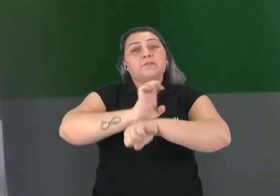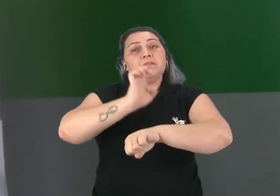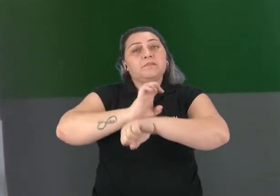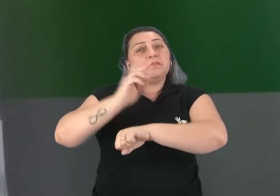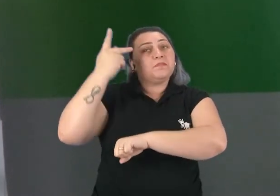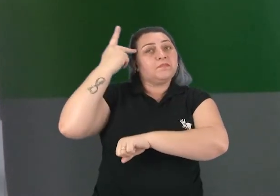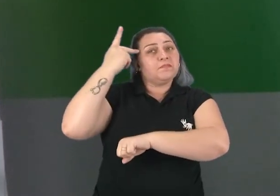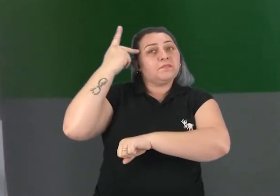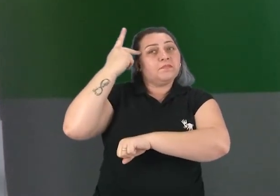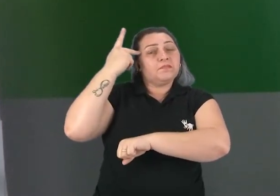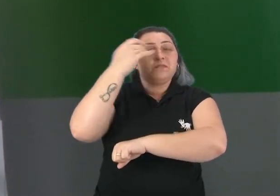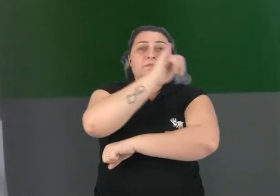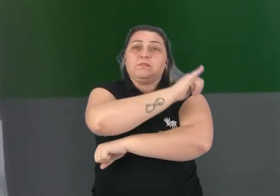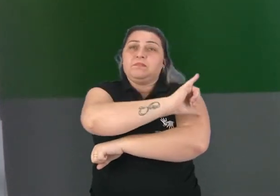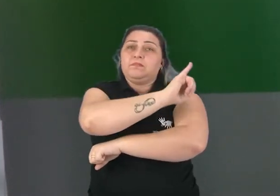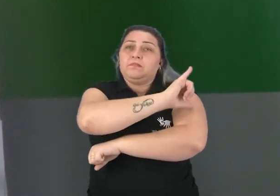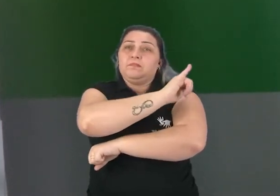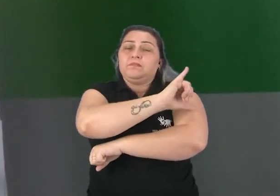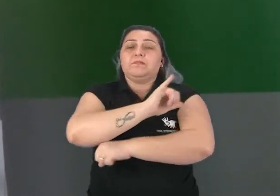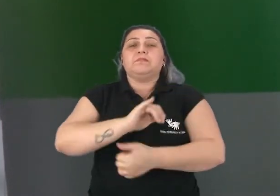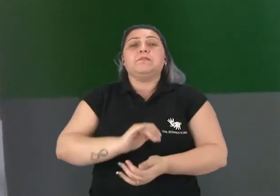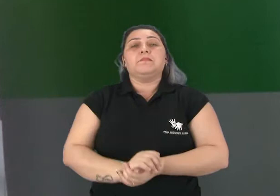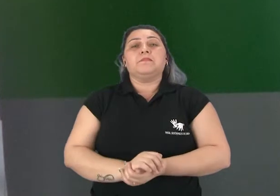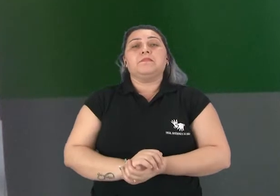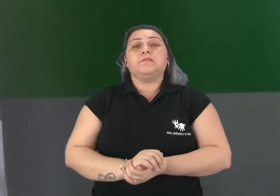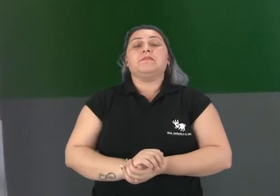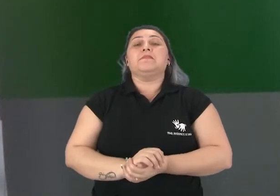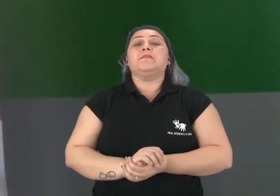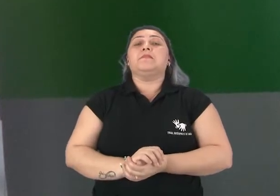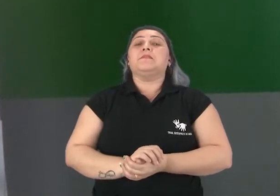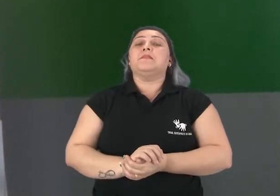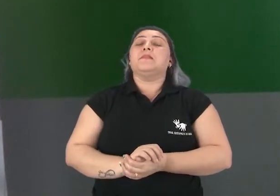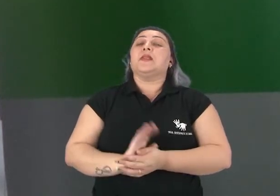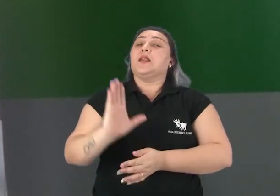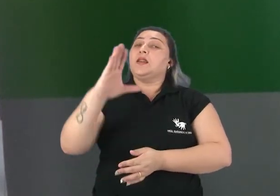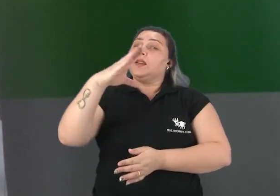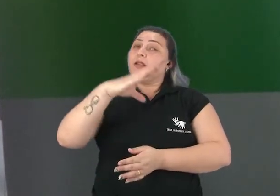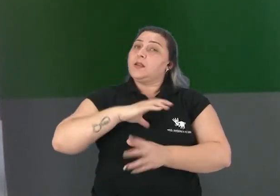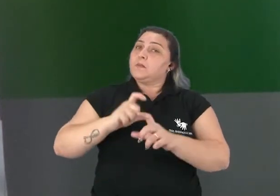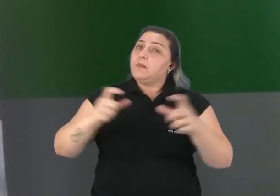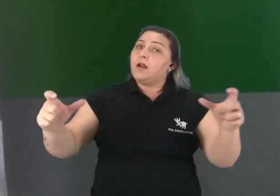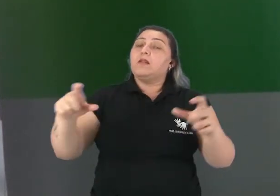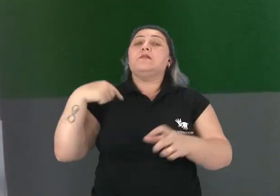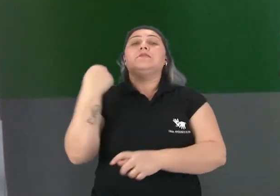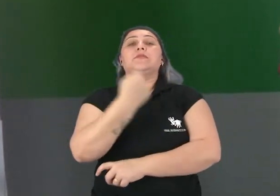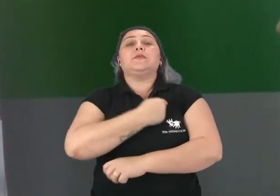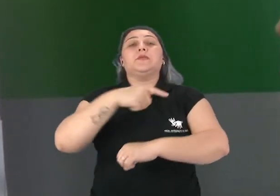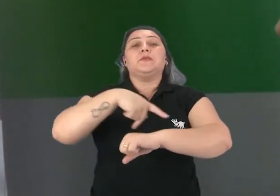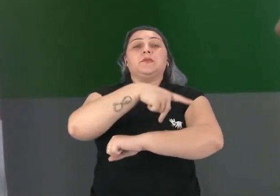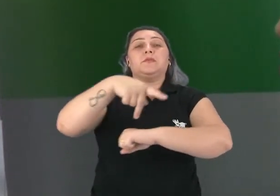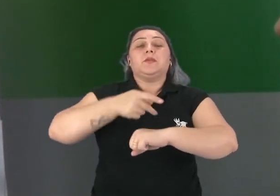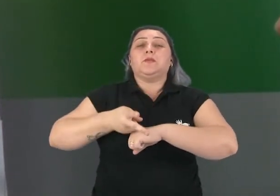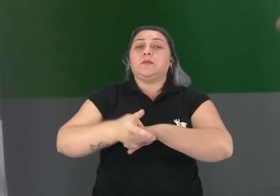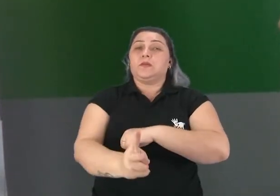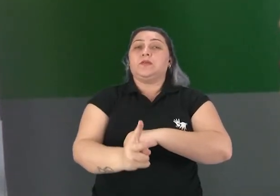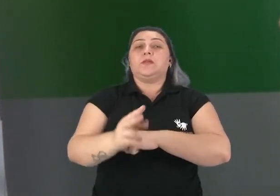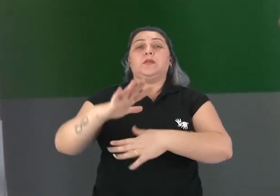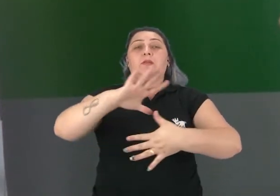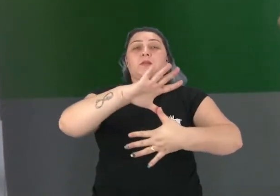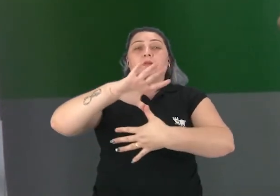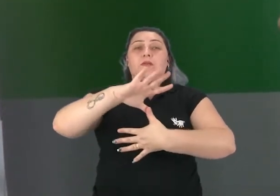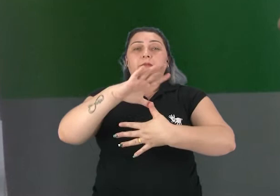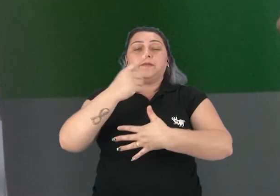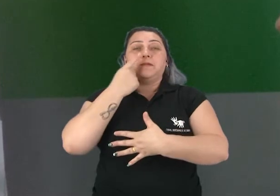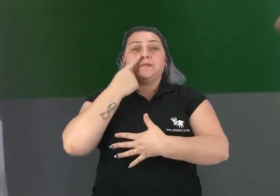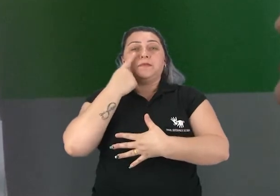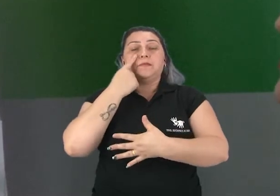São Paulo e Rio de Janeiro, que são as grandes cidades do nosso país, tá? Continuando olhando aqui o mapa, ó, a gente